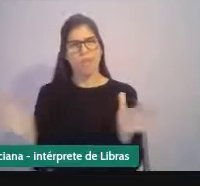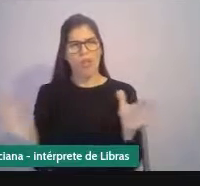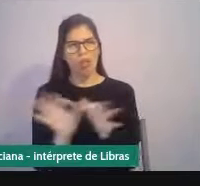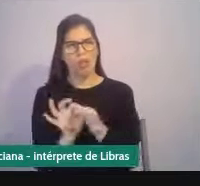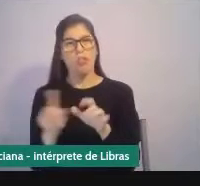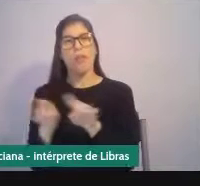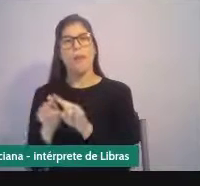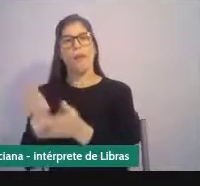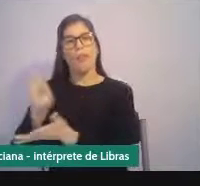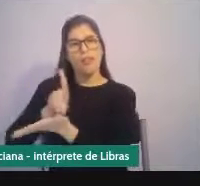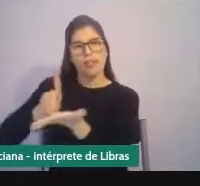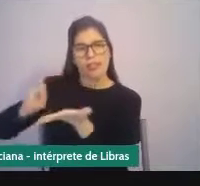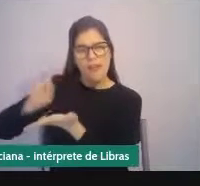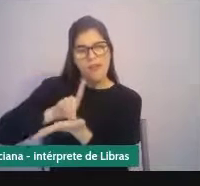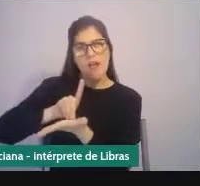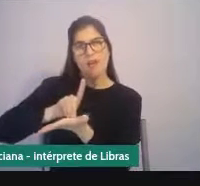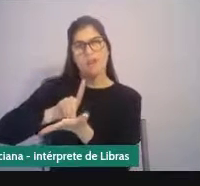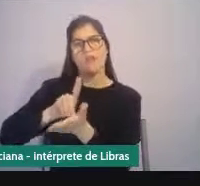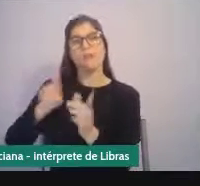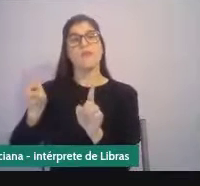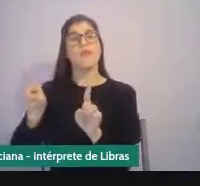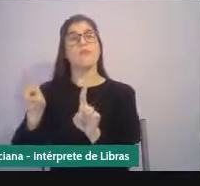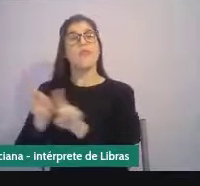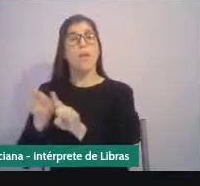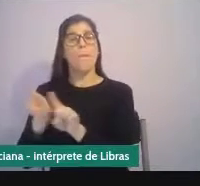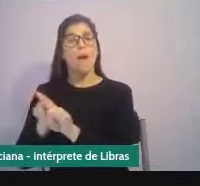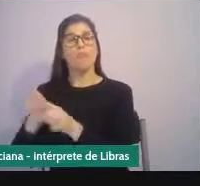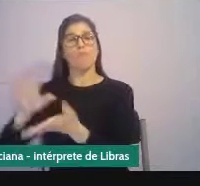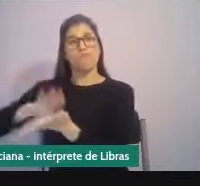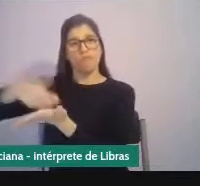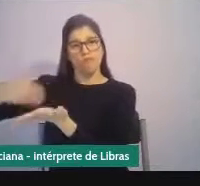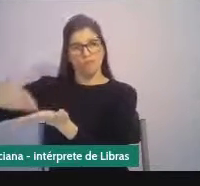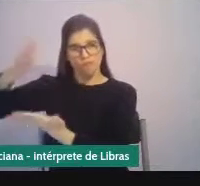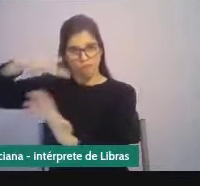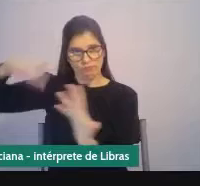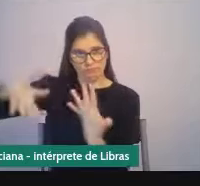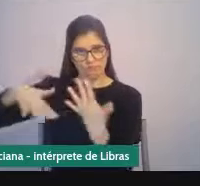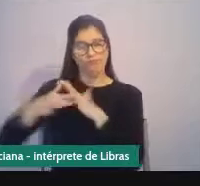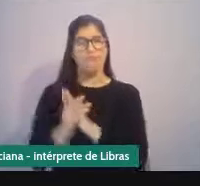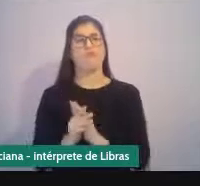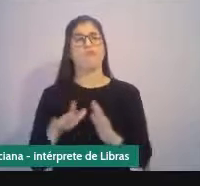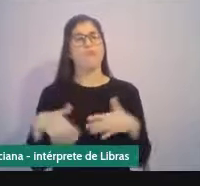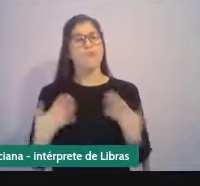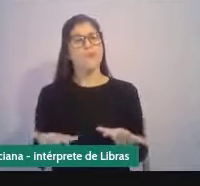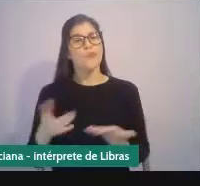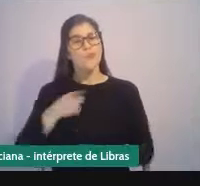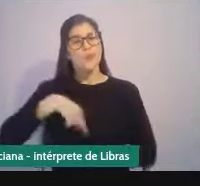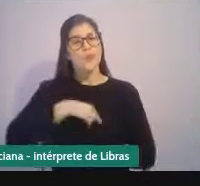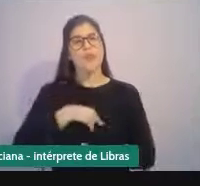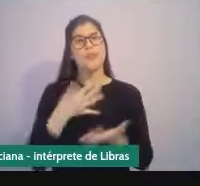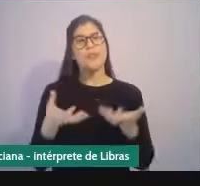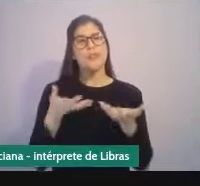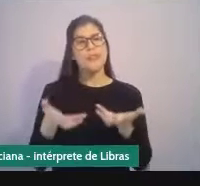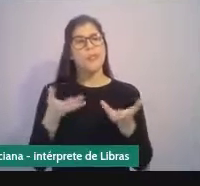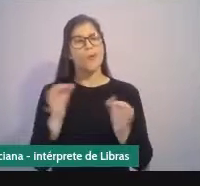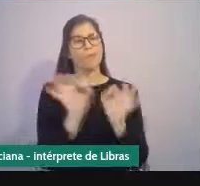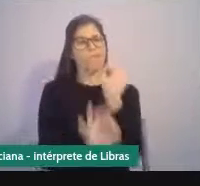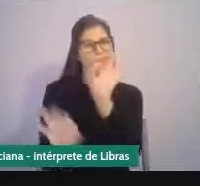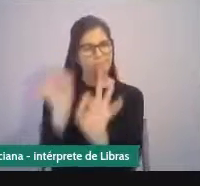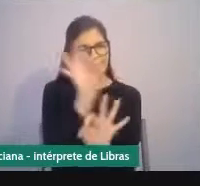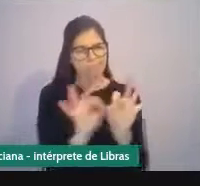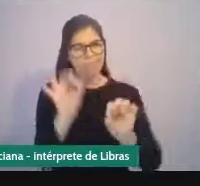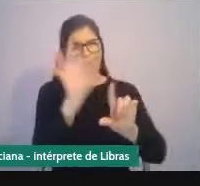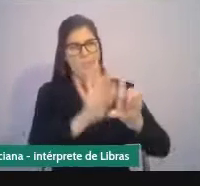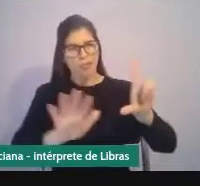educacionais e tradutores de Libras. Procuramos nos organizar utilizando um ambiente virtual para que todos tivessem os